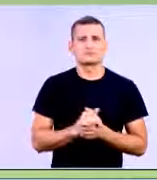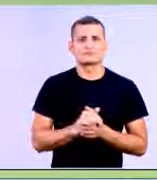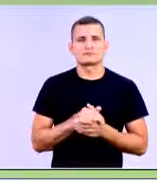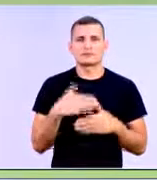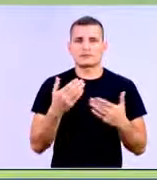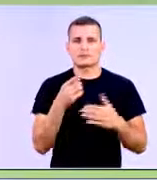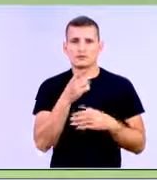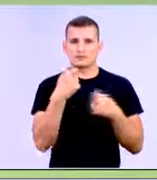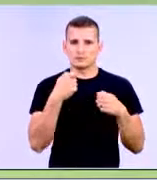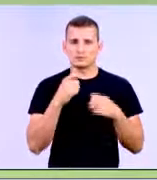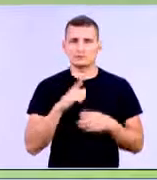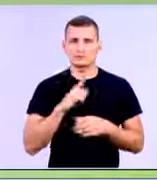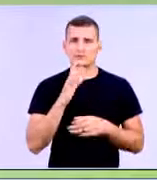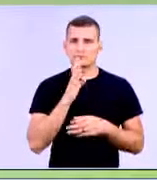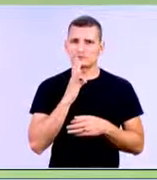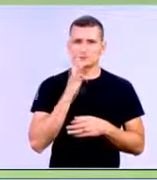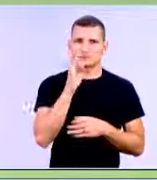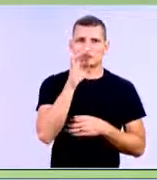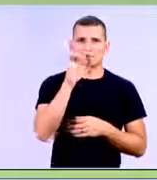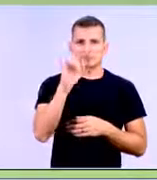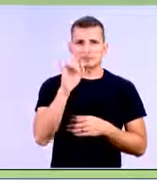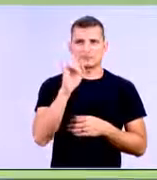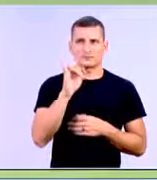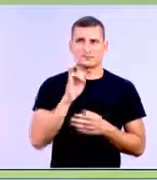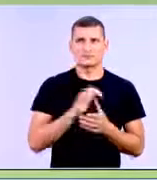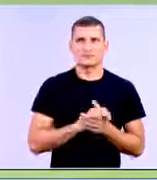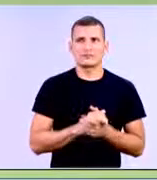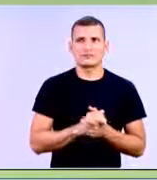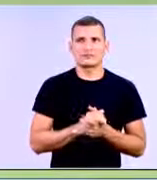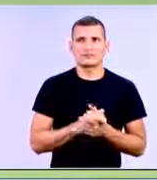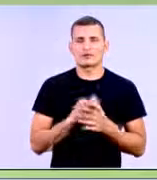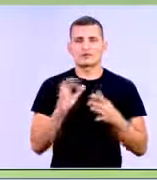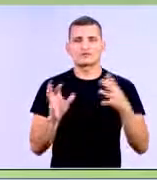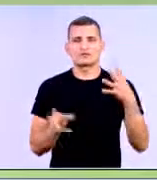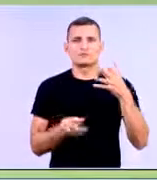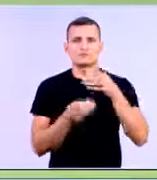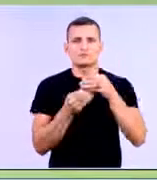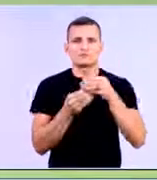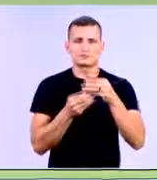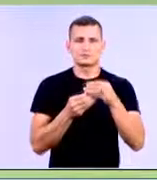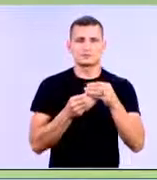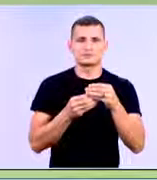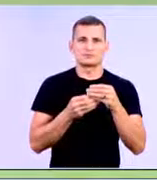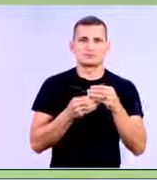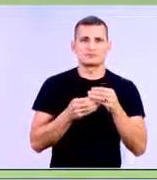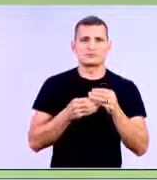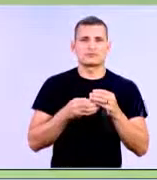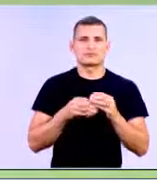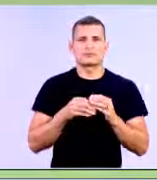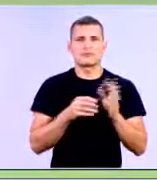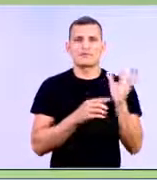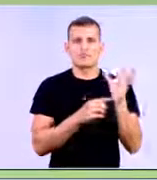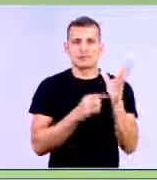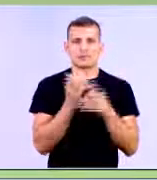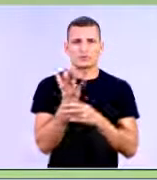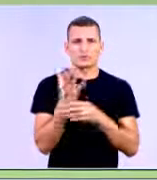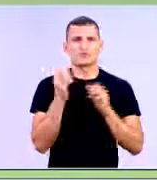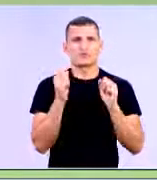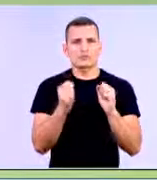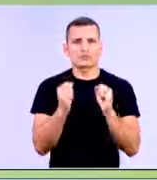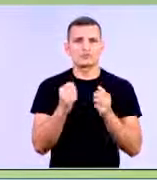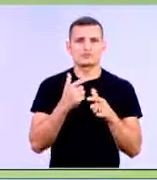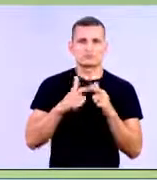eles têm que ter conhecimento em TI, tá? A complementação das técnicas manuais poderiam ser